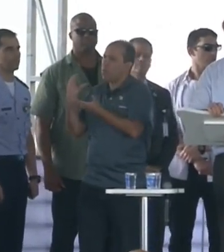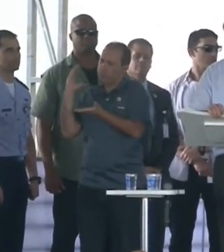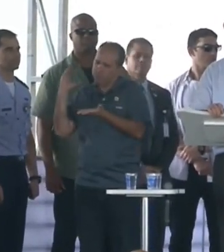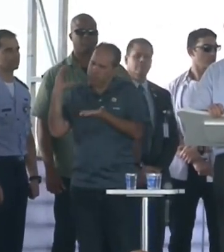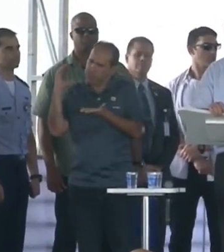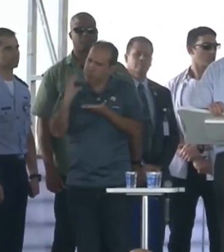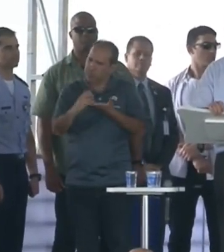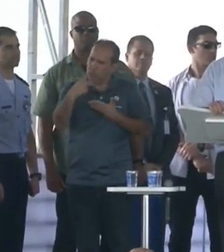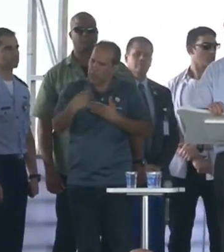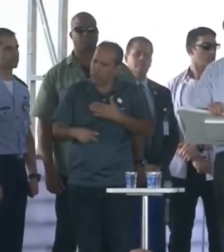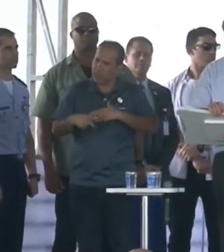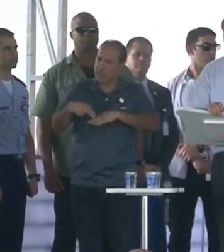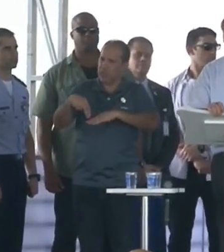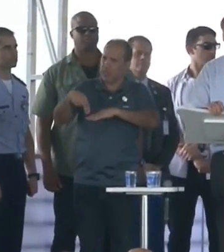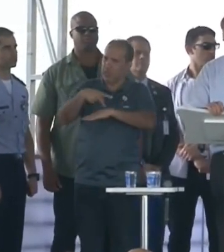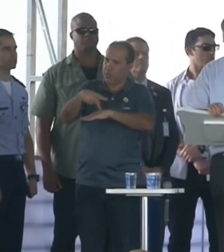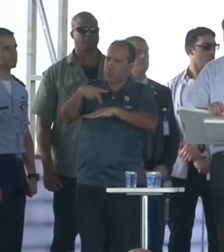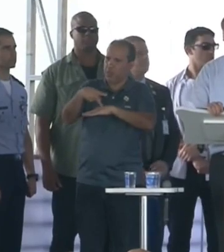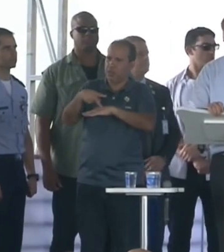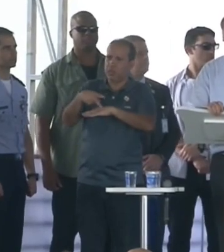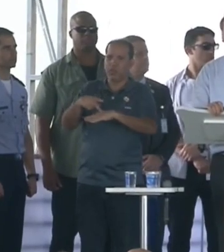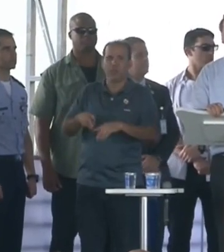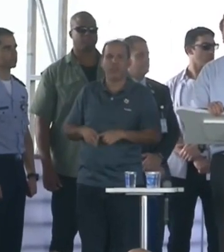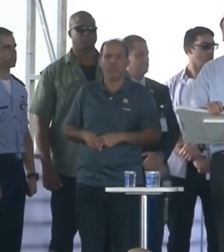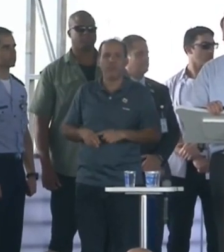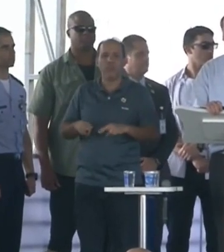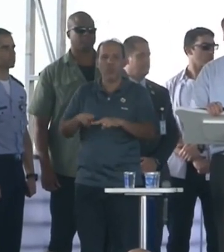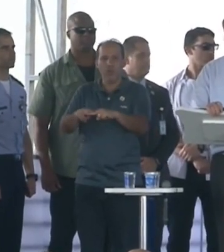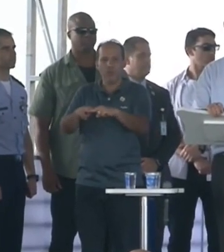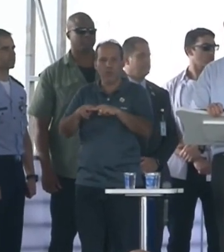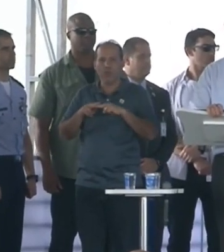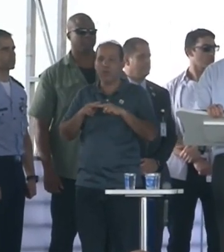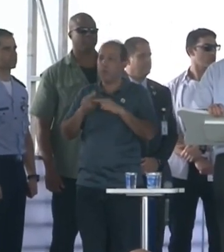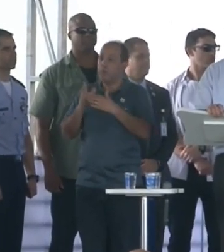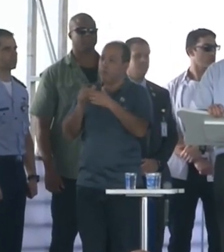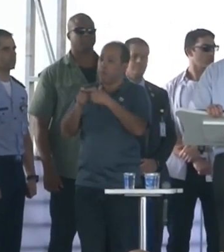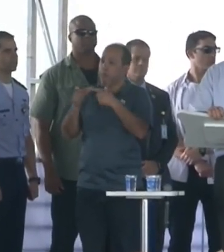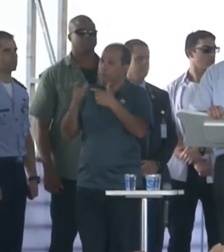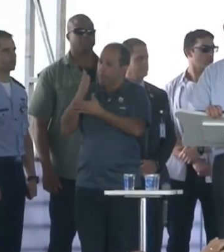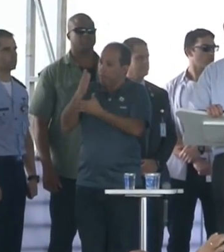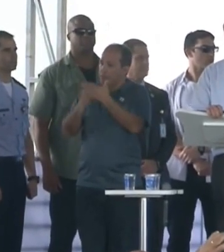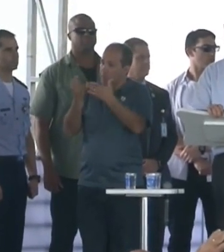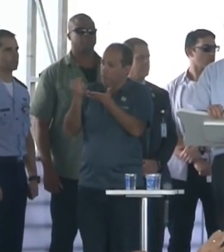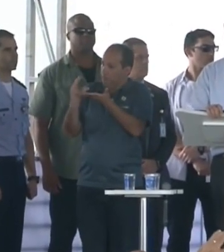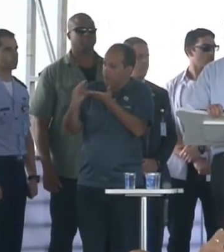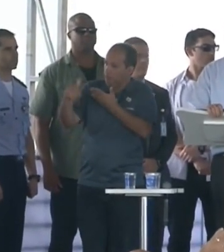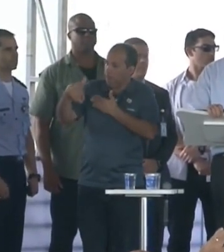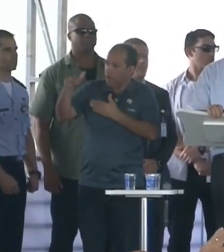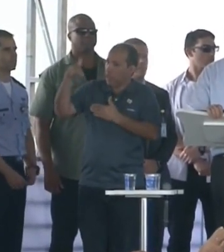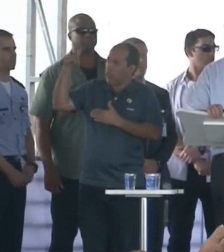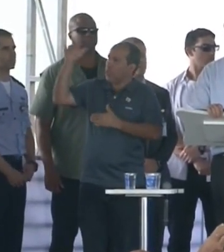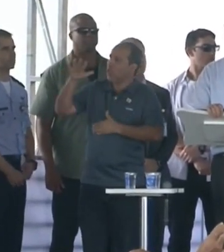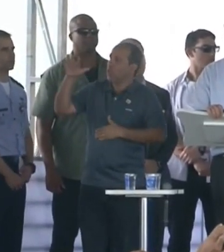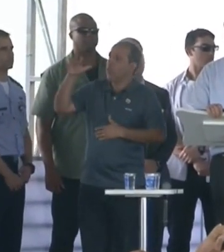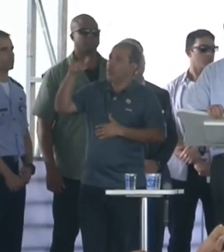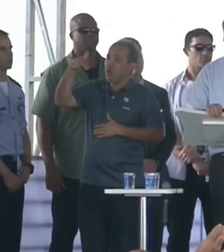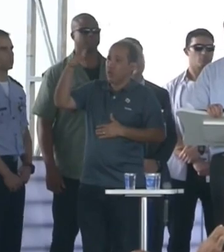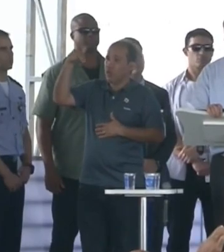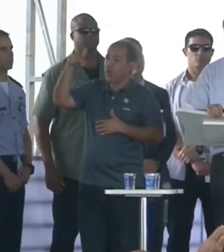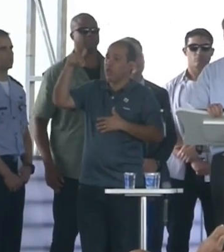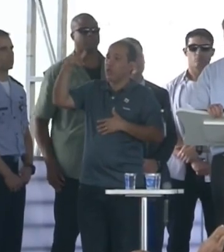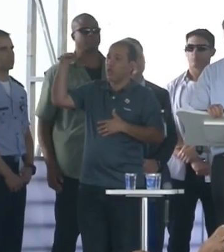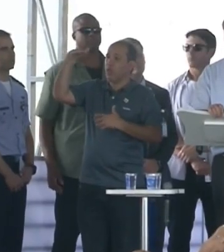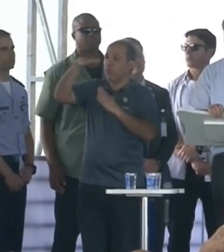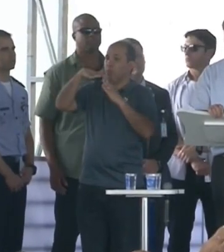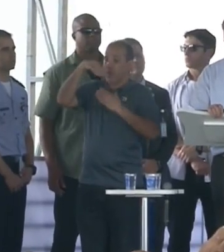investimento em nossa pátria. Grande parte disso virá para o Nordeste. O Nordeste mora no coração de